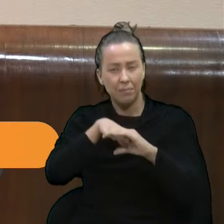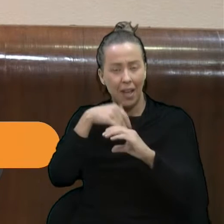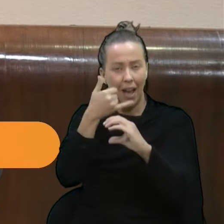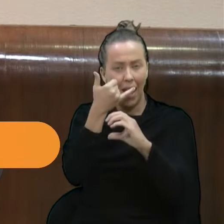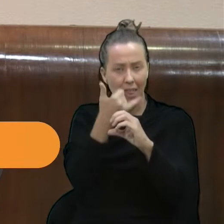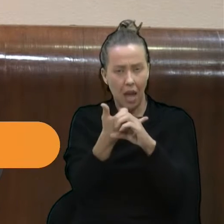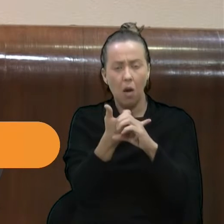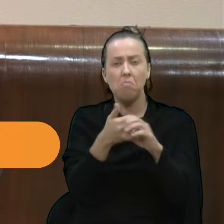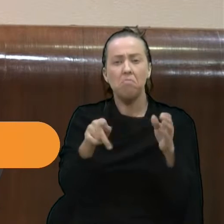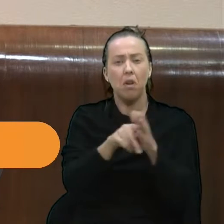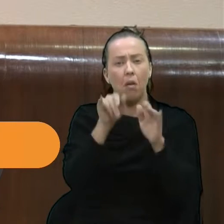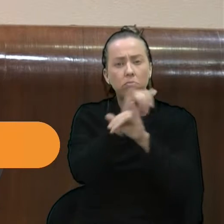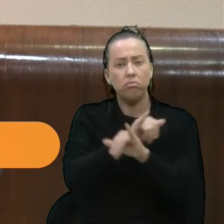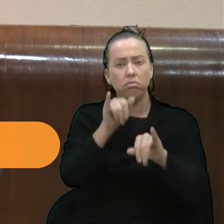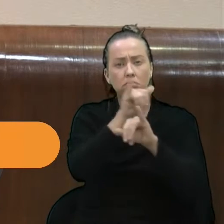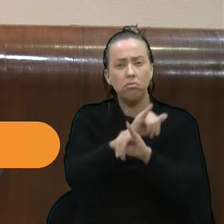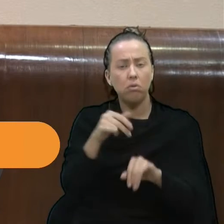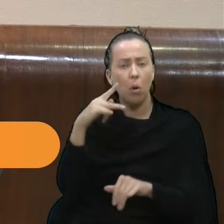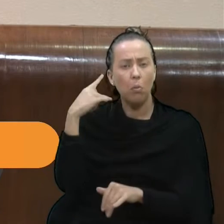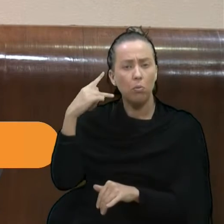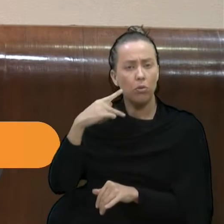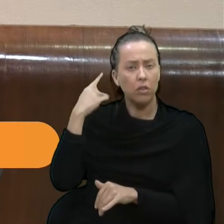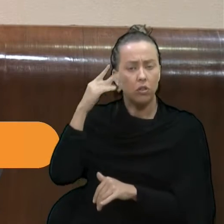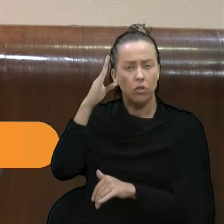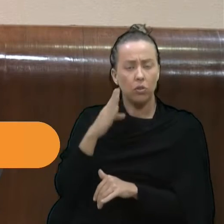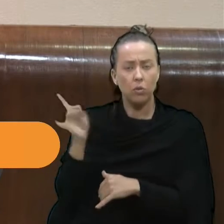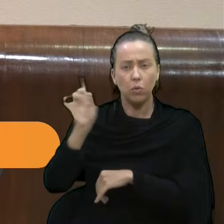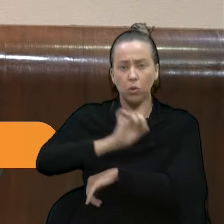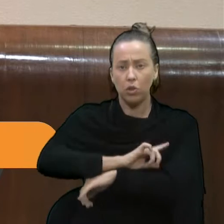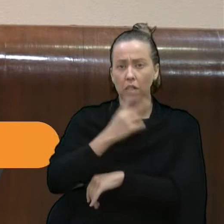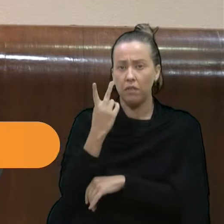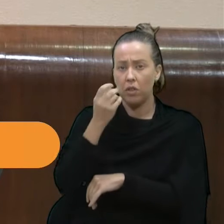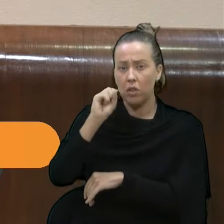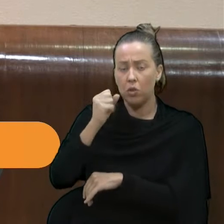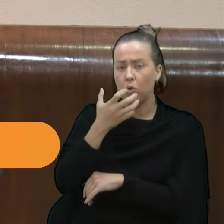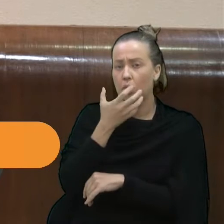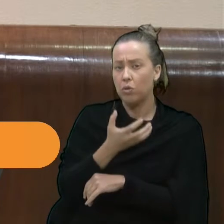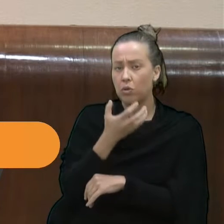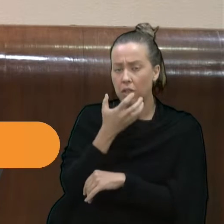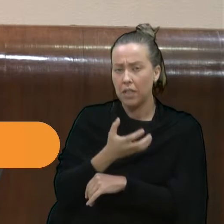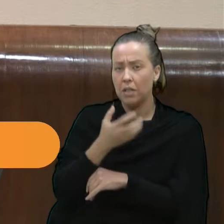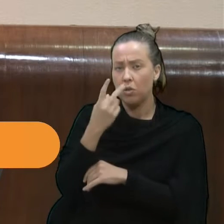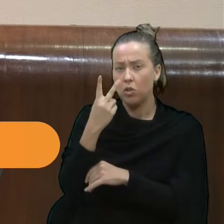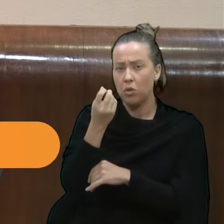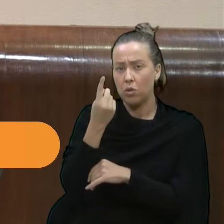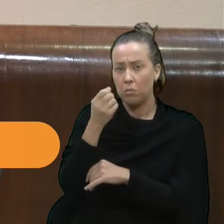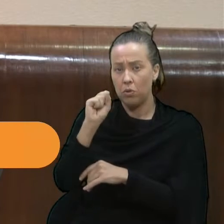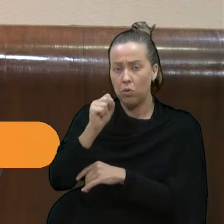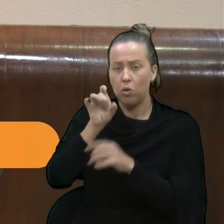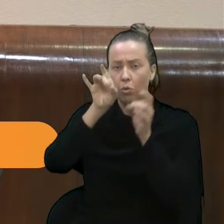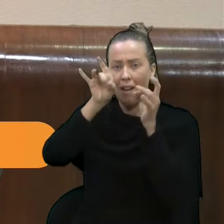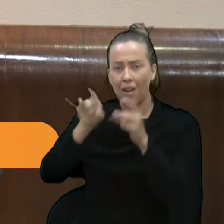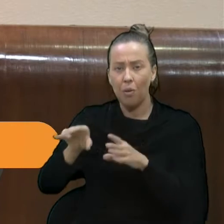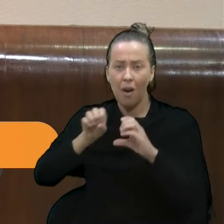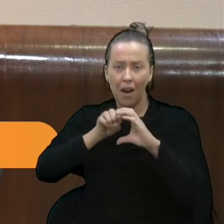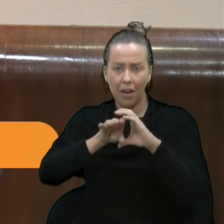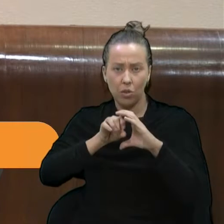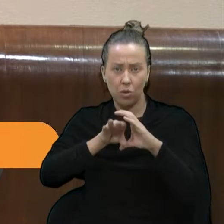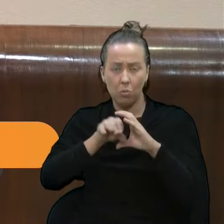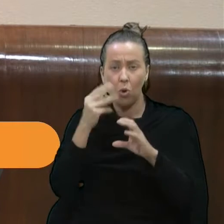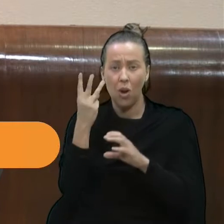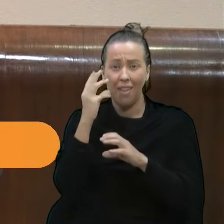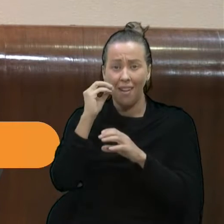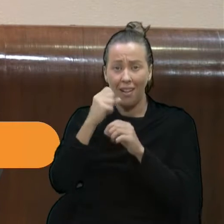últimos acontecimentos da política brasileira. No dia 28 de dezembro de 2018, Alexandre deixou a Rede Globo após